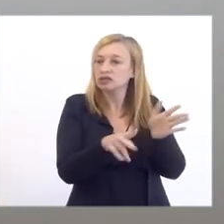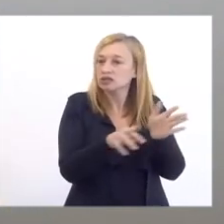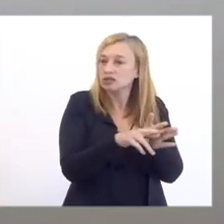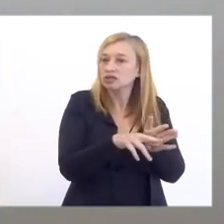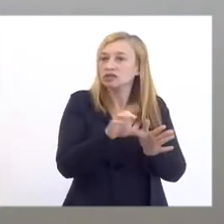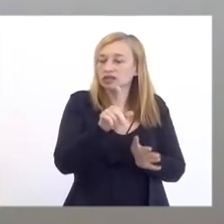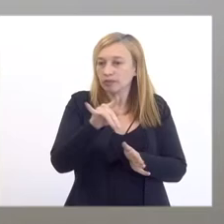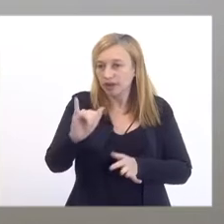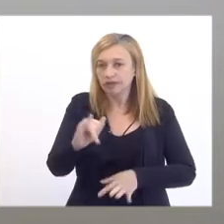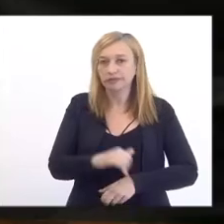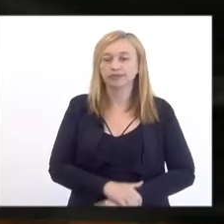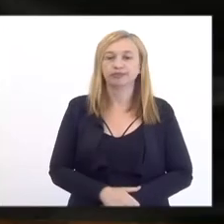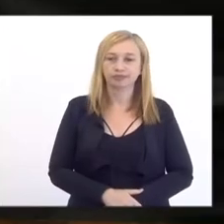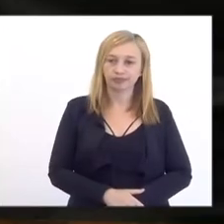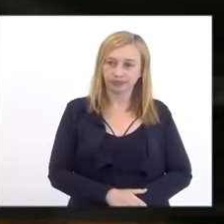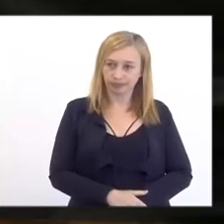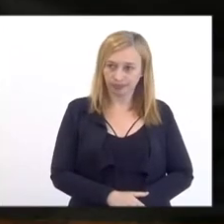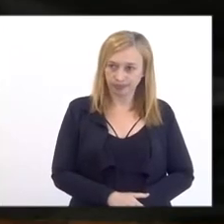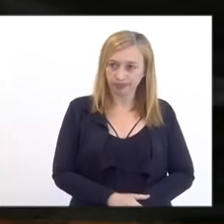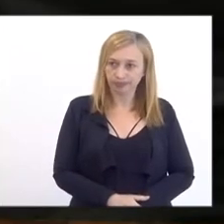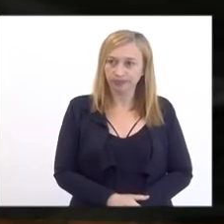CPI.